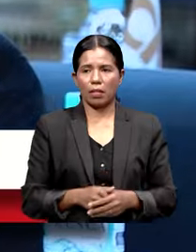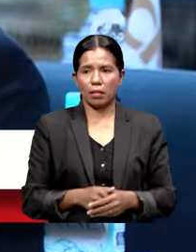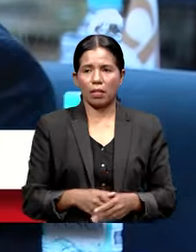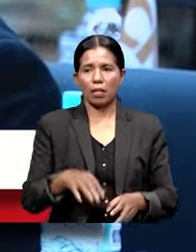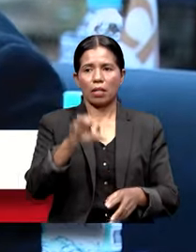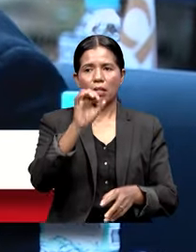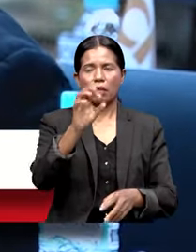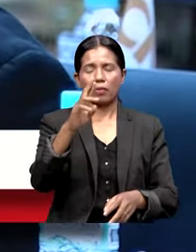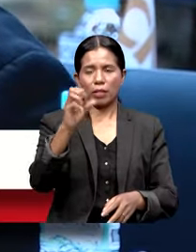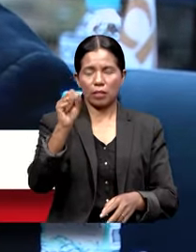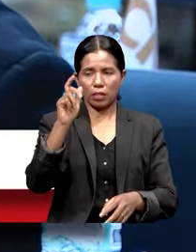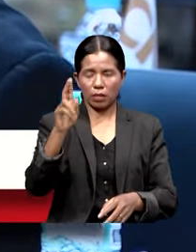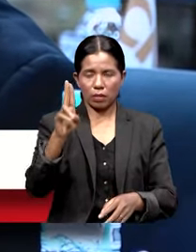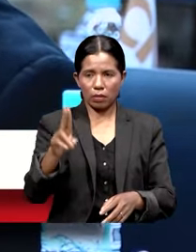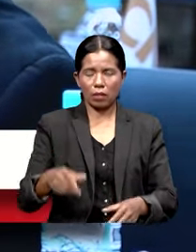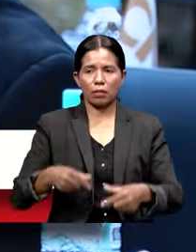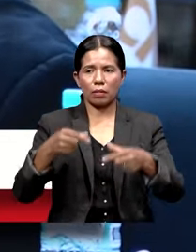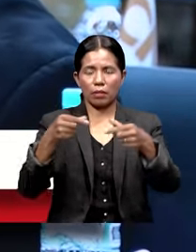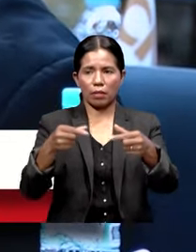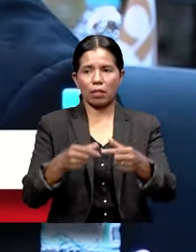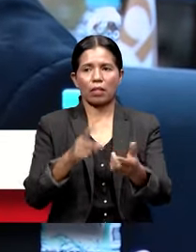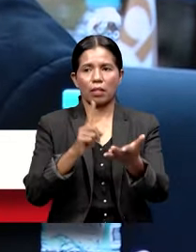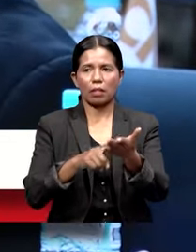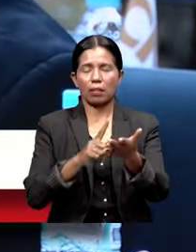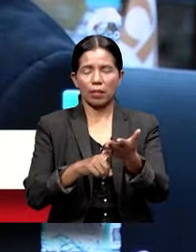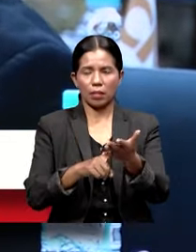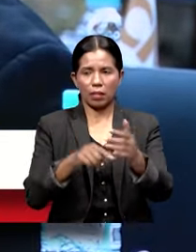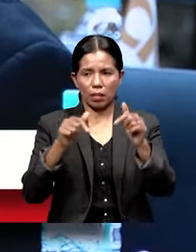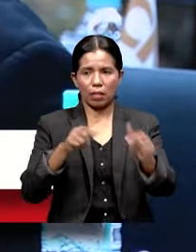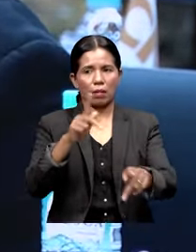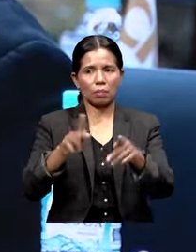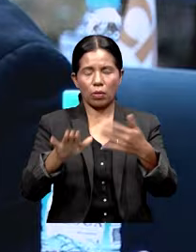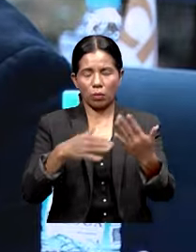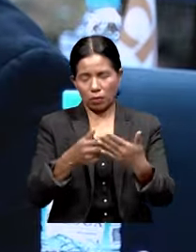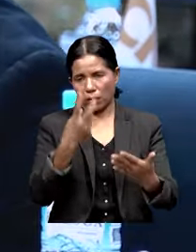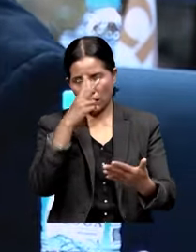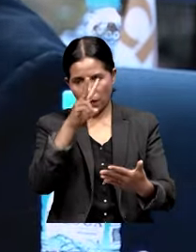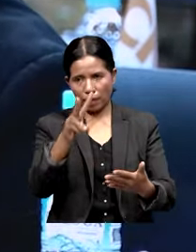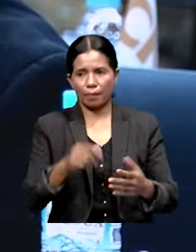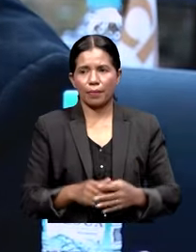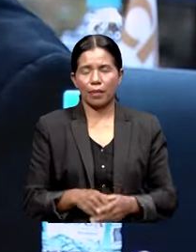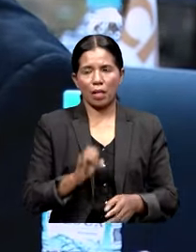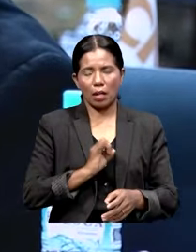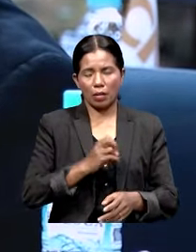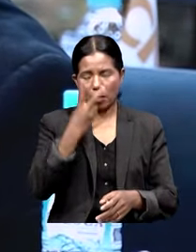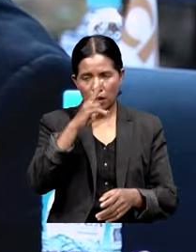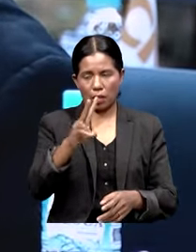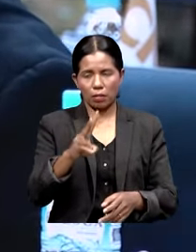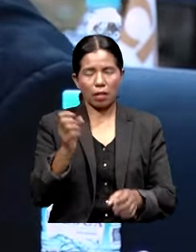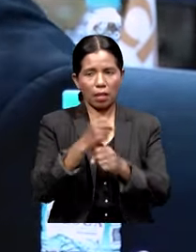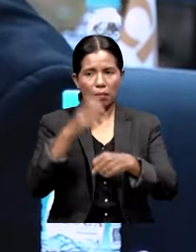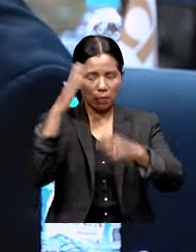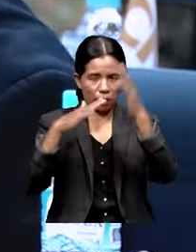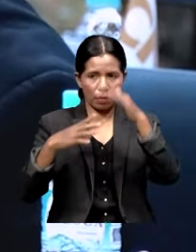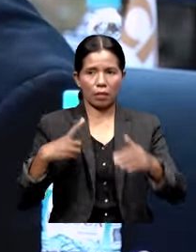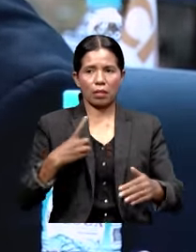Francisco Iculai para a intervenção, também debate ainda nem o povo acompanha né, nem agora a tua halo baralha nem o deputado